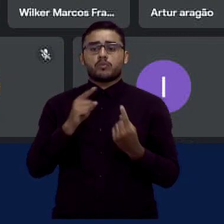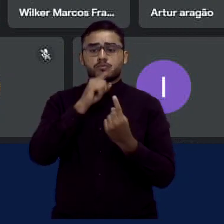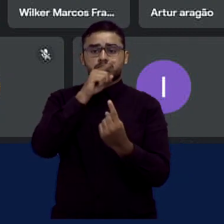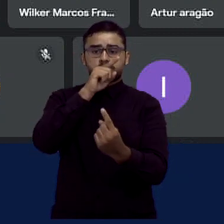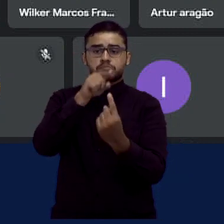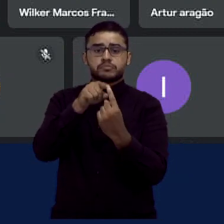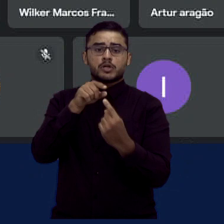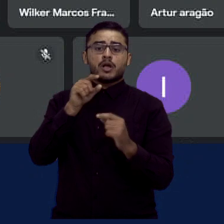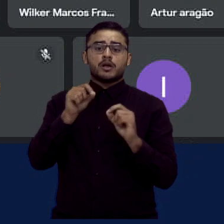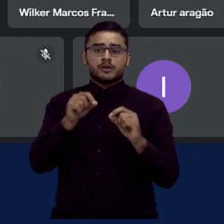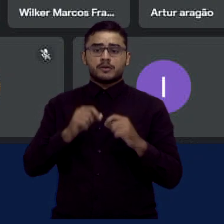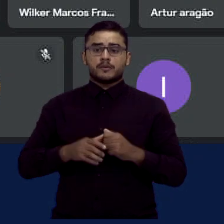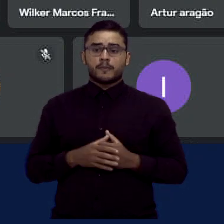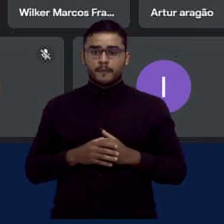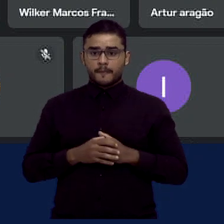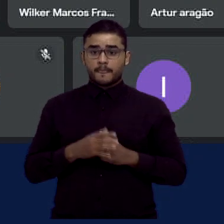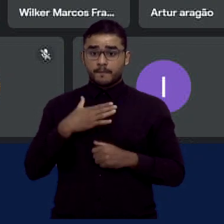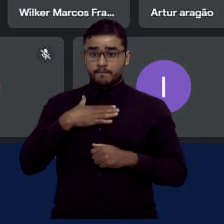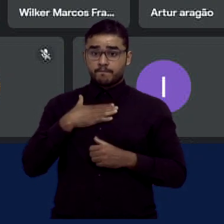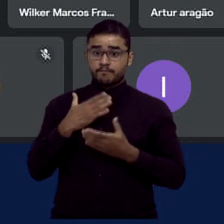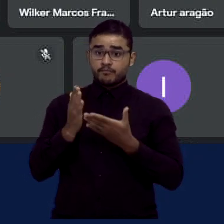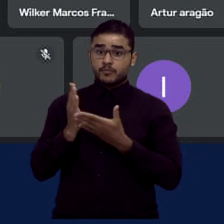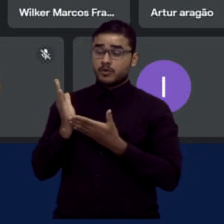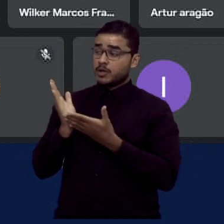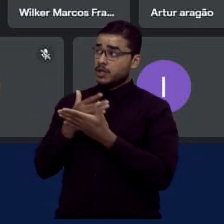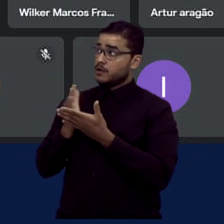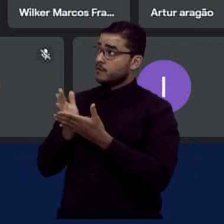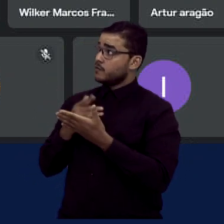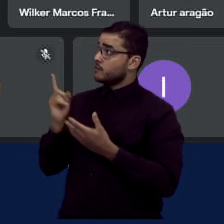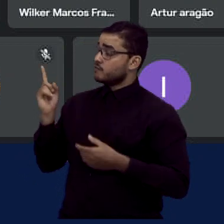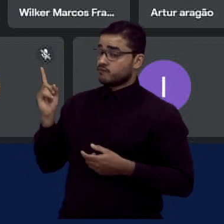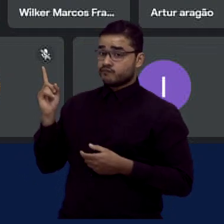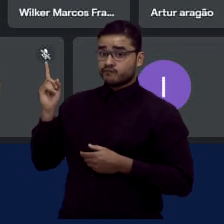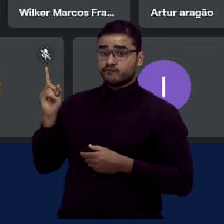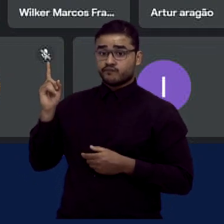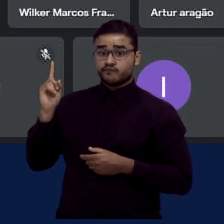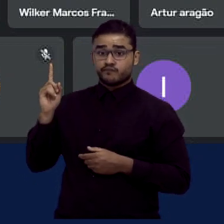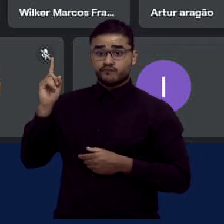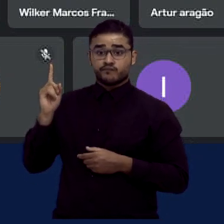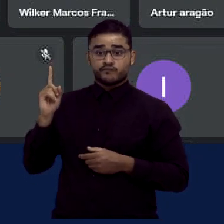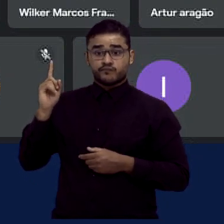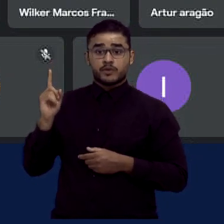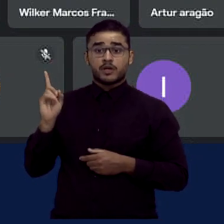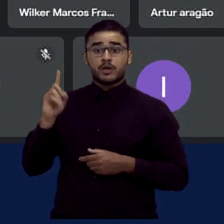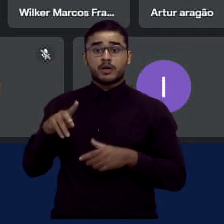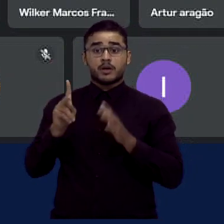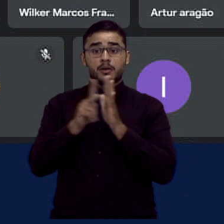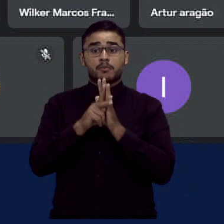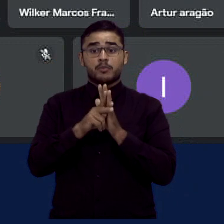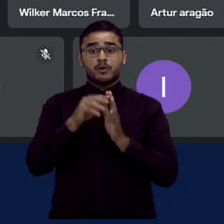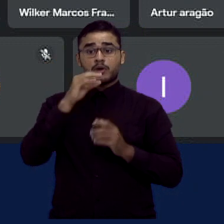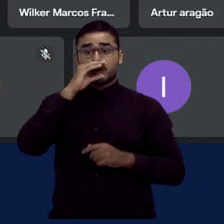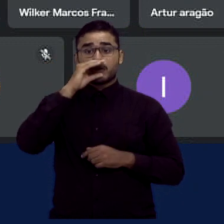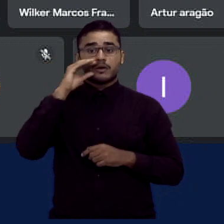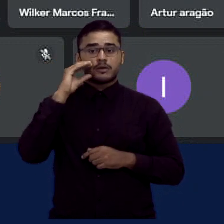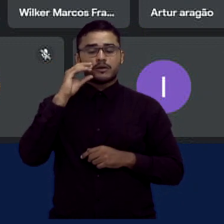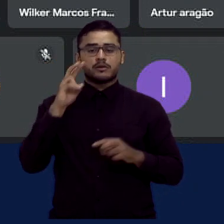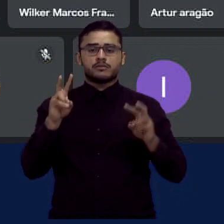certo? Lâmina Azulada, que foi o quadrinho que eu lancei, ele é voltado para um público mais adulto. Ele é um quadrinho sobre